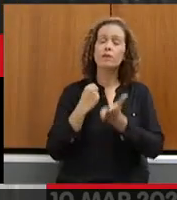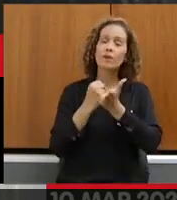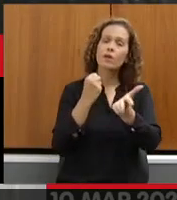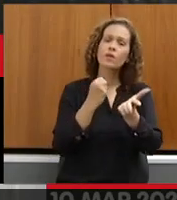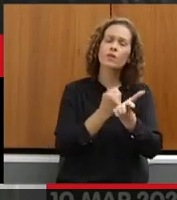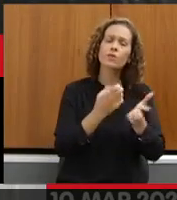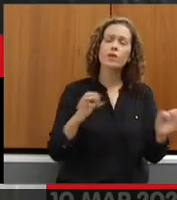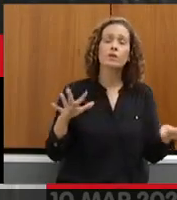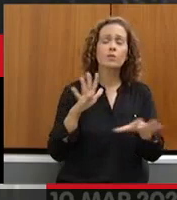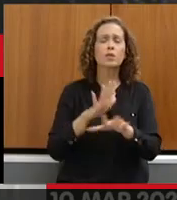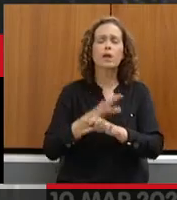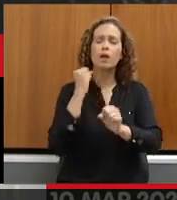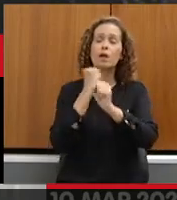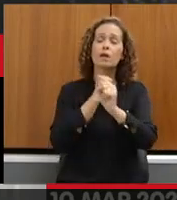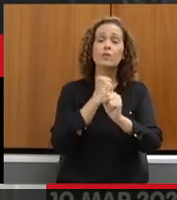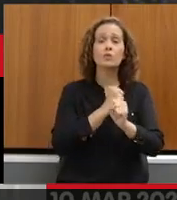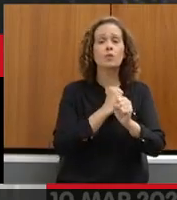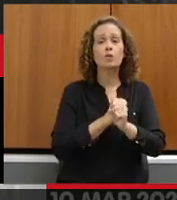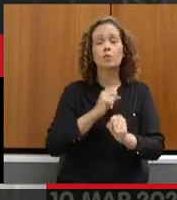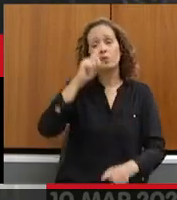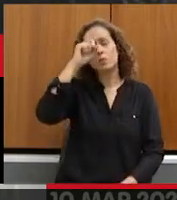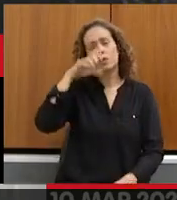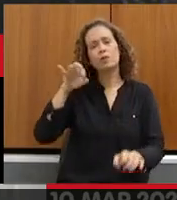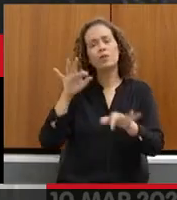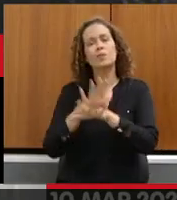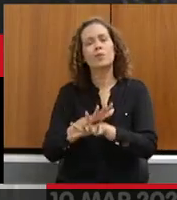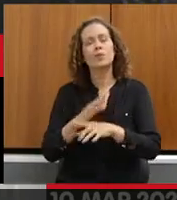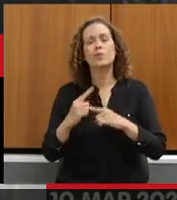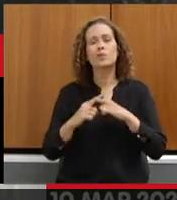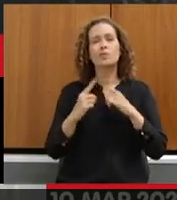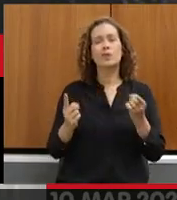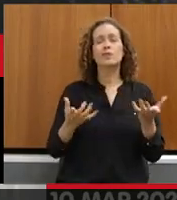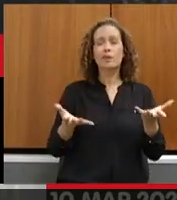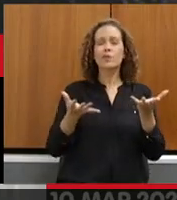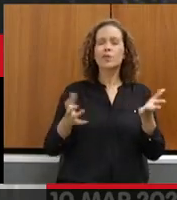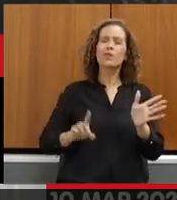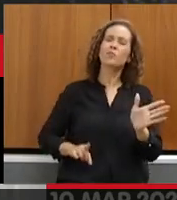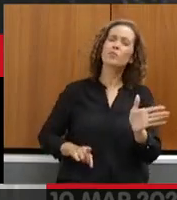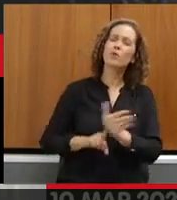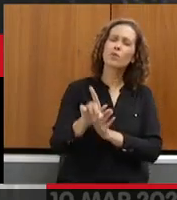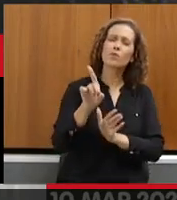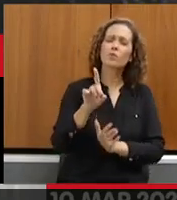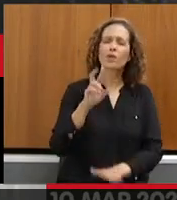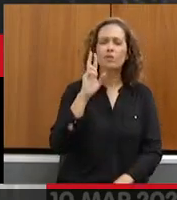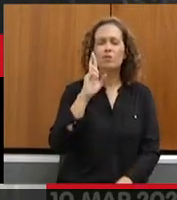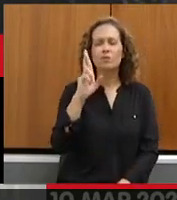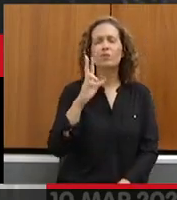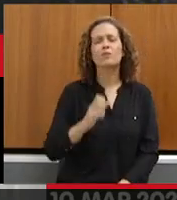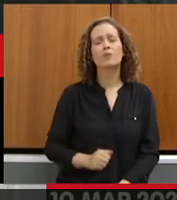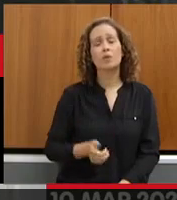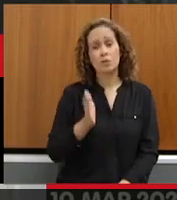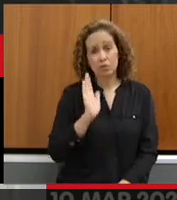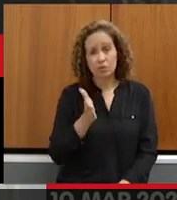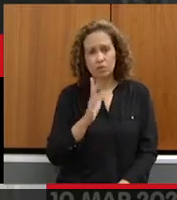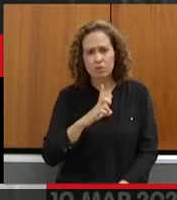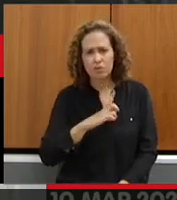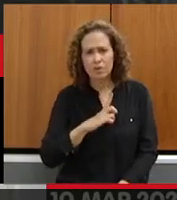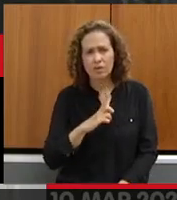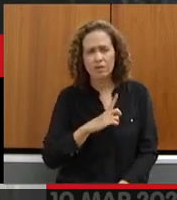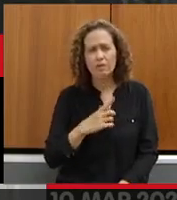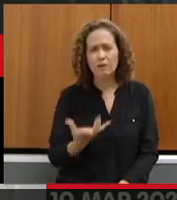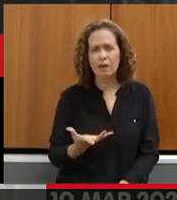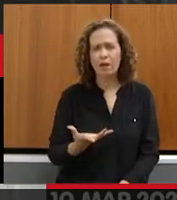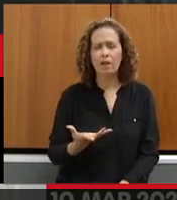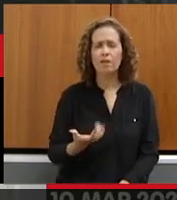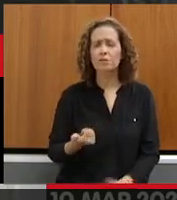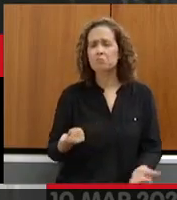e do dia que para o hospital mas eu queria secretário perguntaram o senhor já tem esse